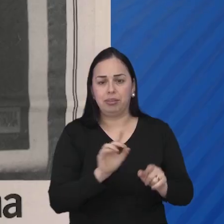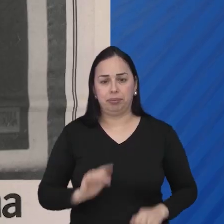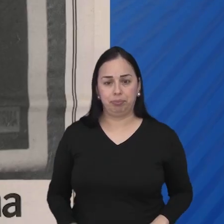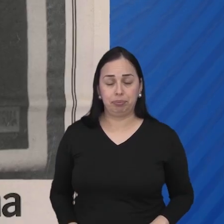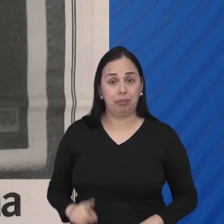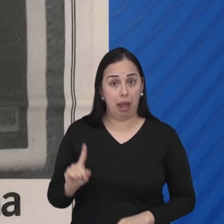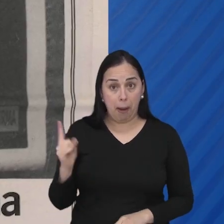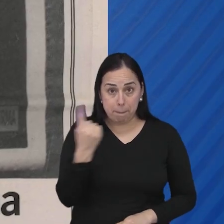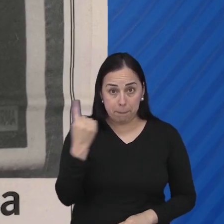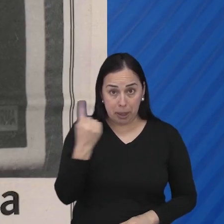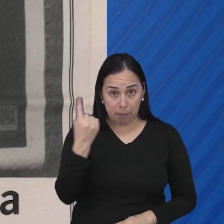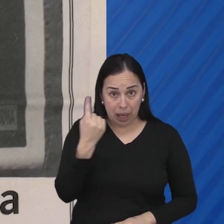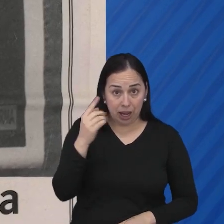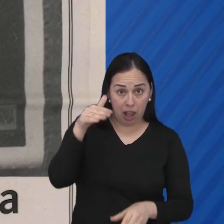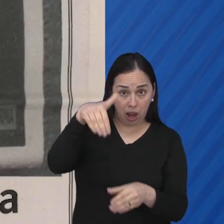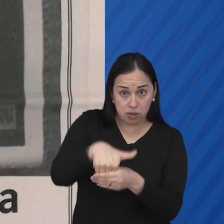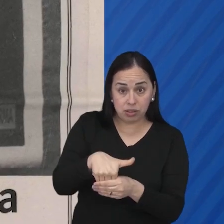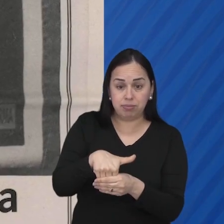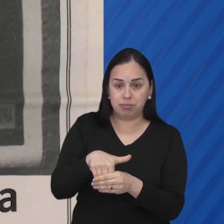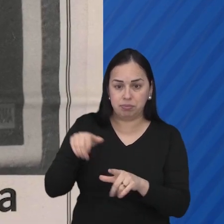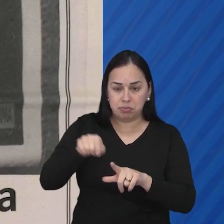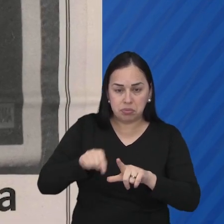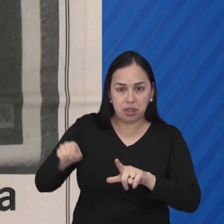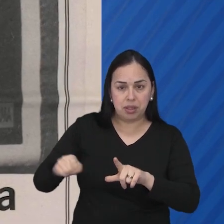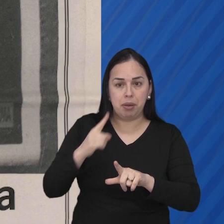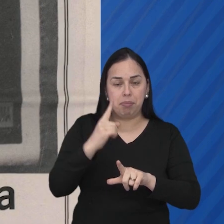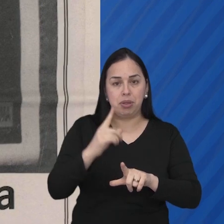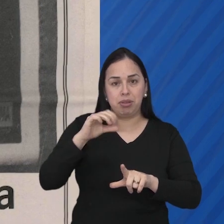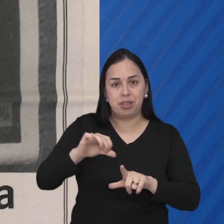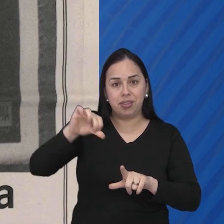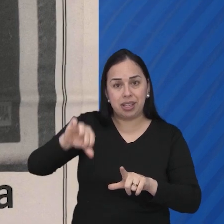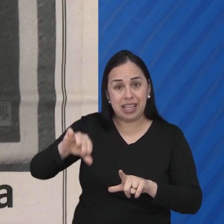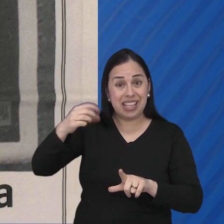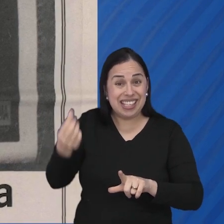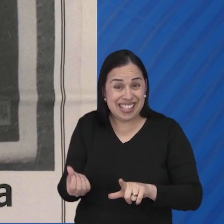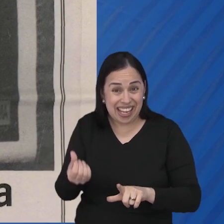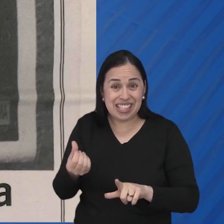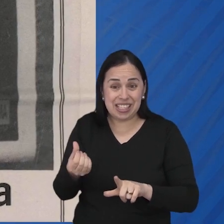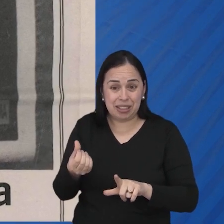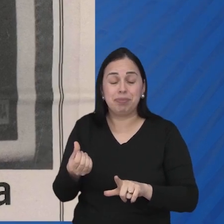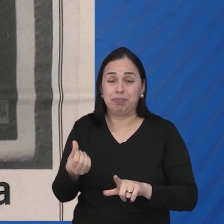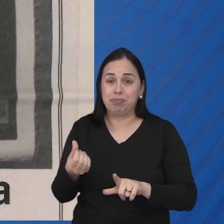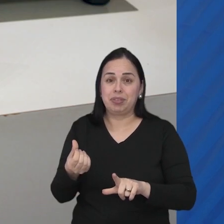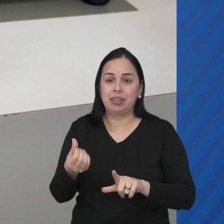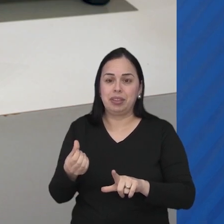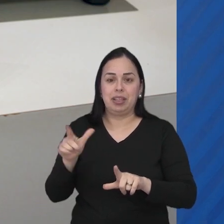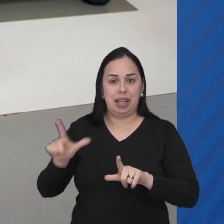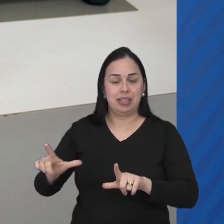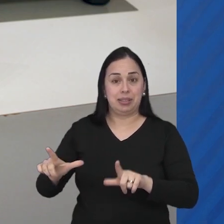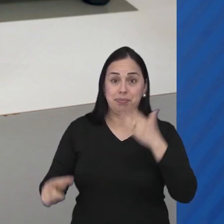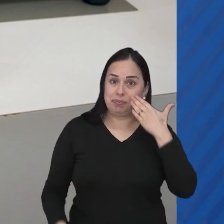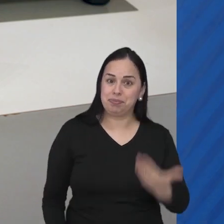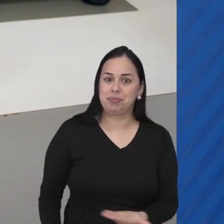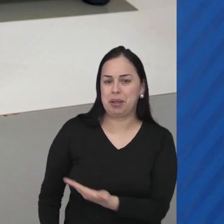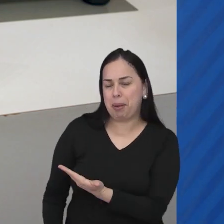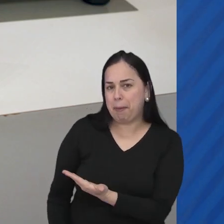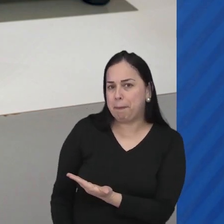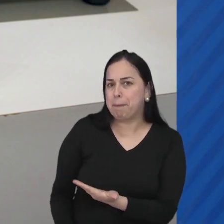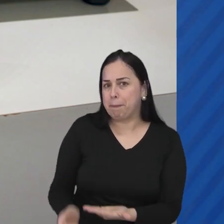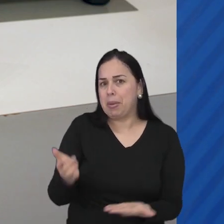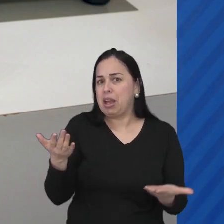manipulação. A primeira eleição que contou com as urnas eletrônicas foram em 1996. Elas eram